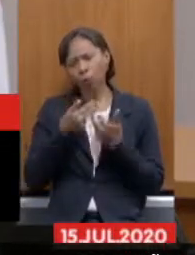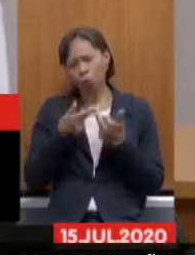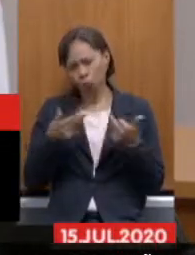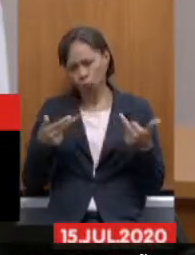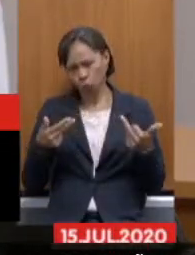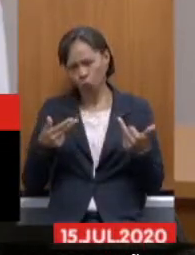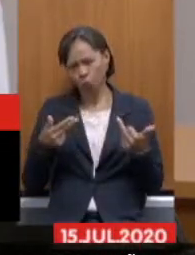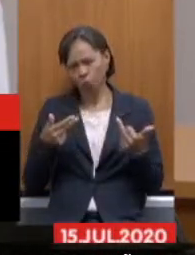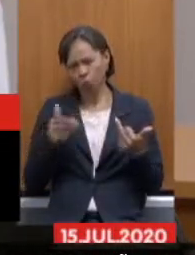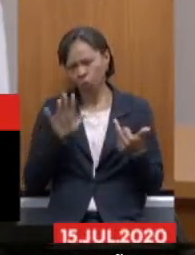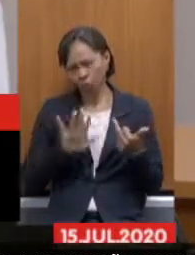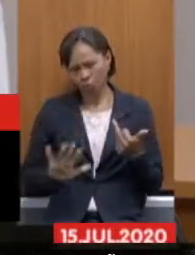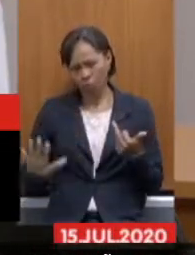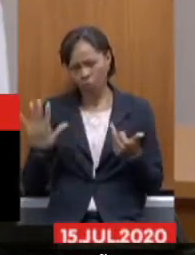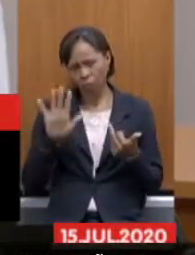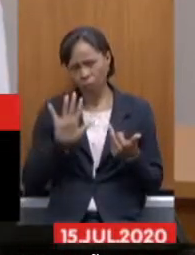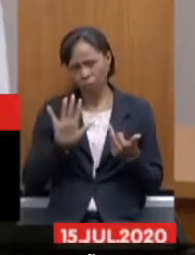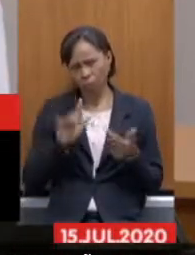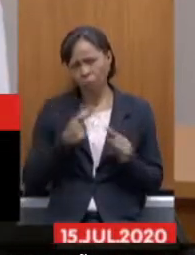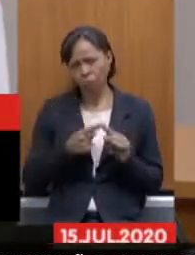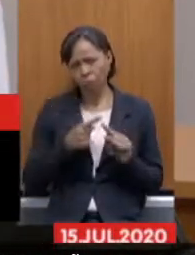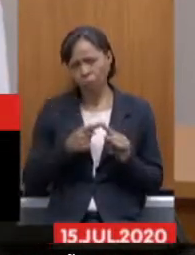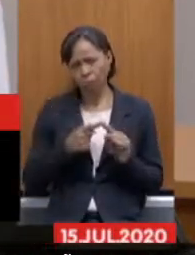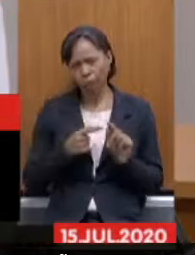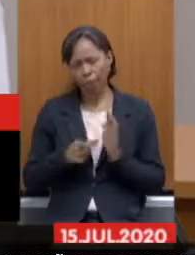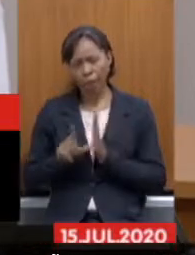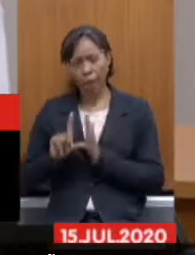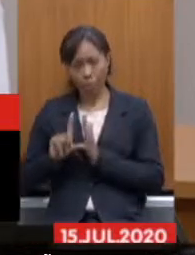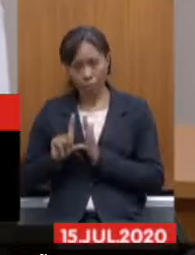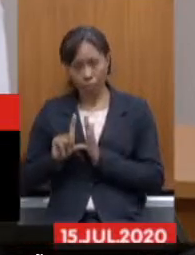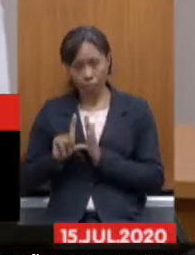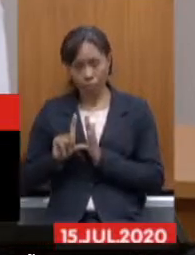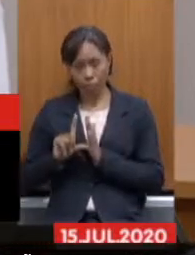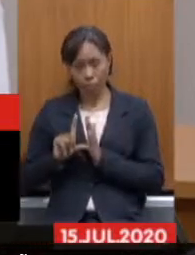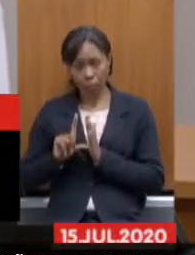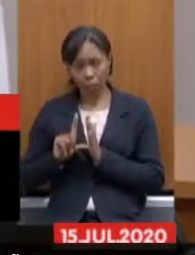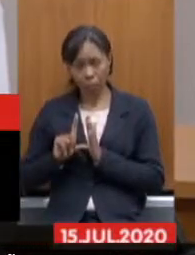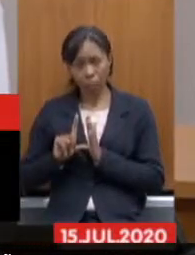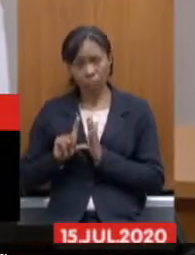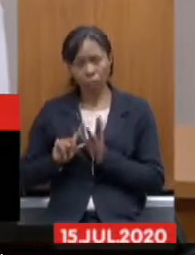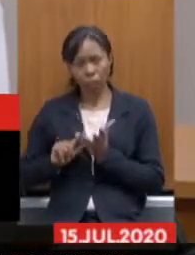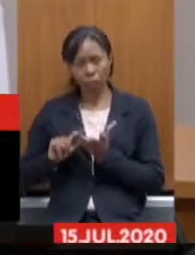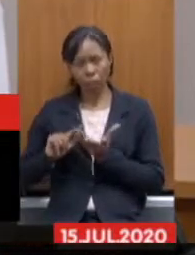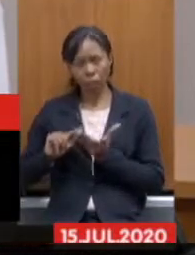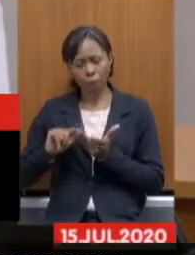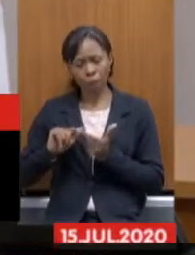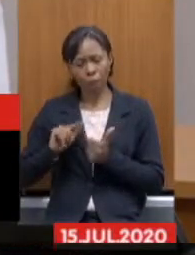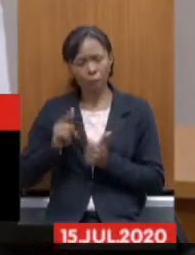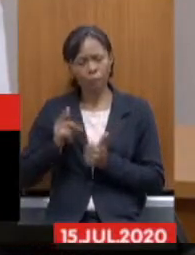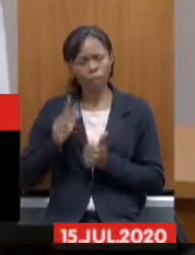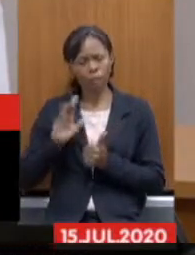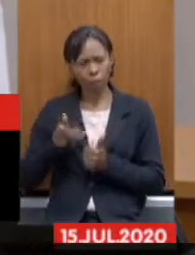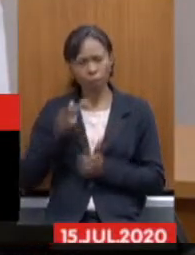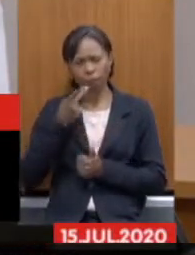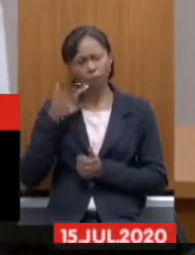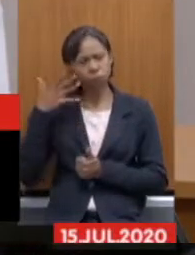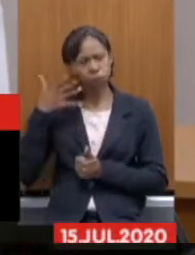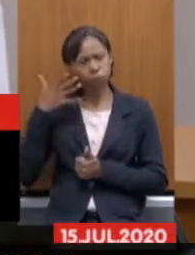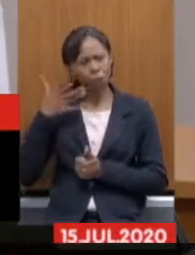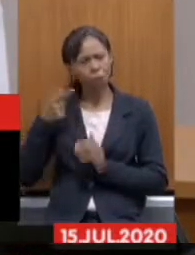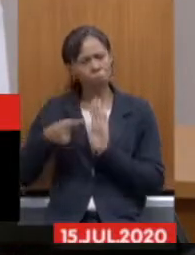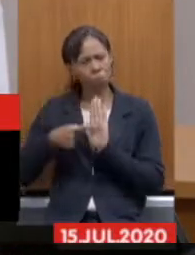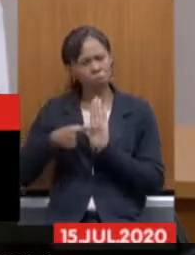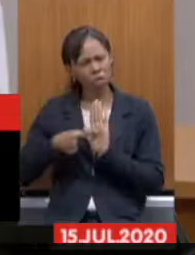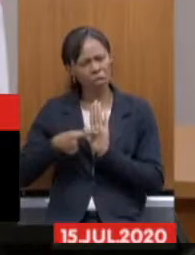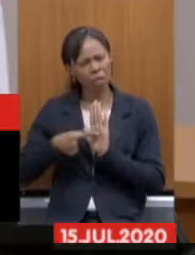beneficiado pelos colegas que me antecederam e que apresentaram de maneira